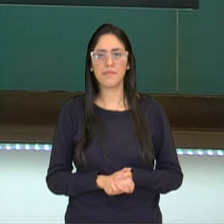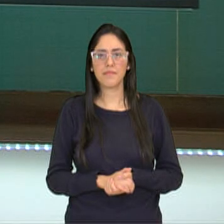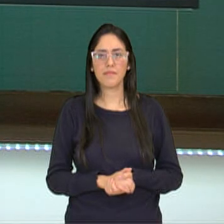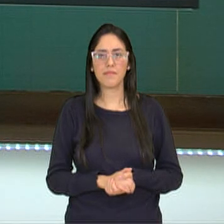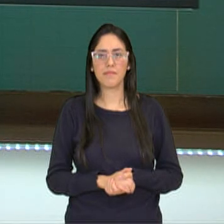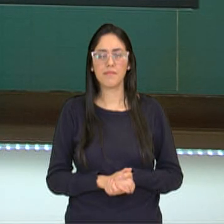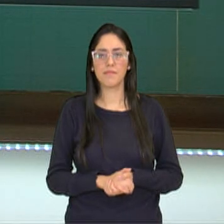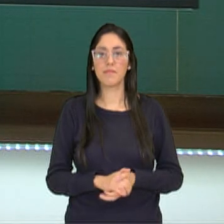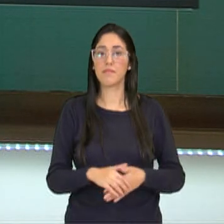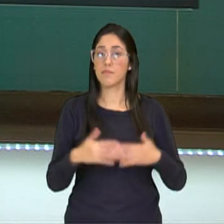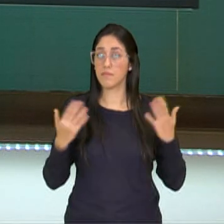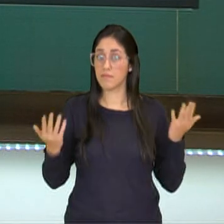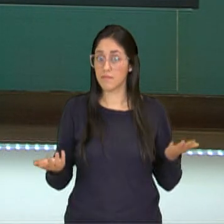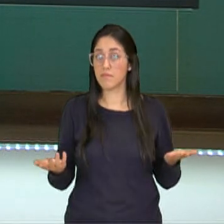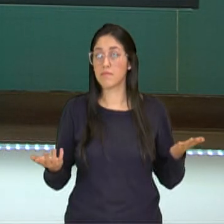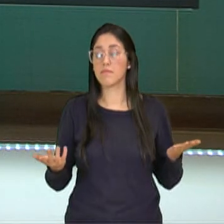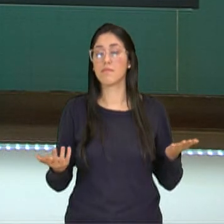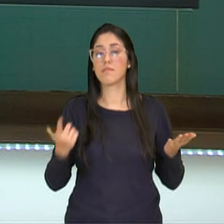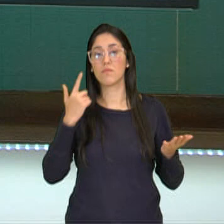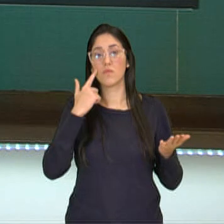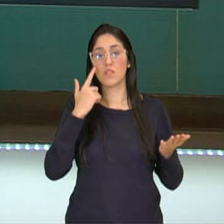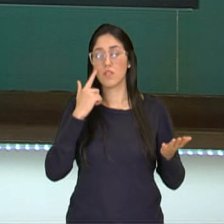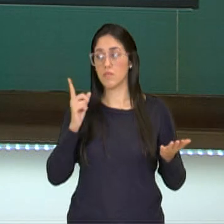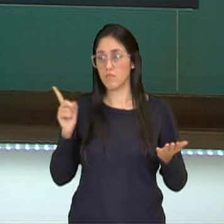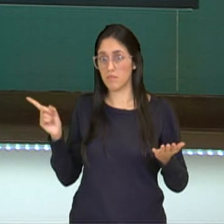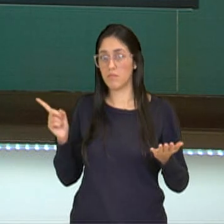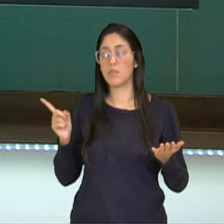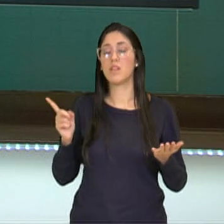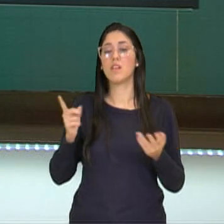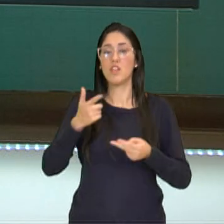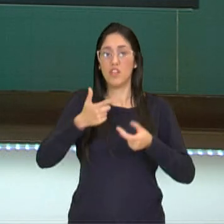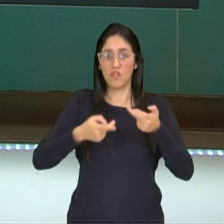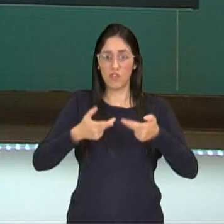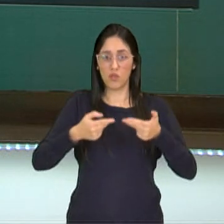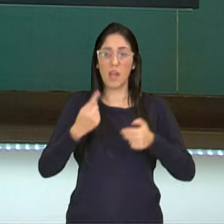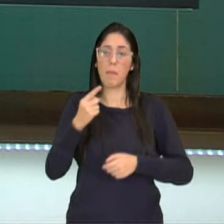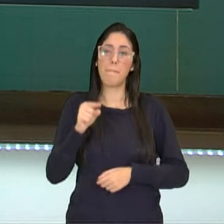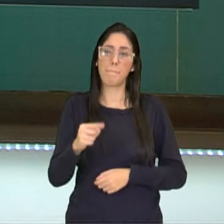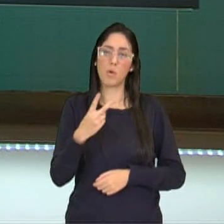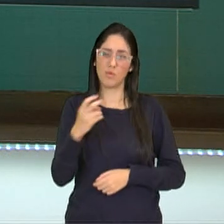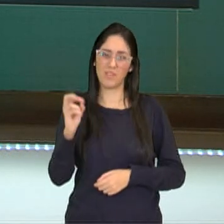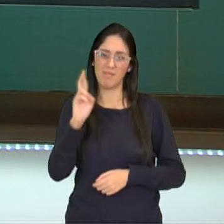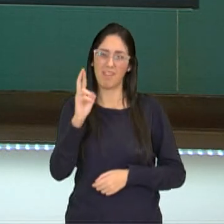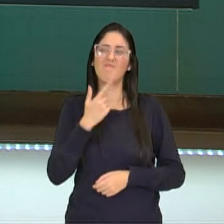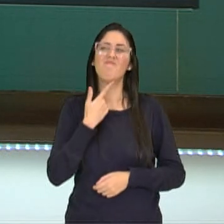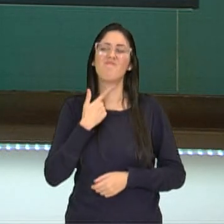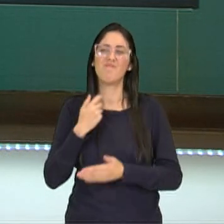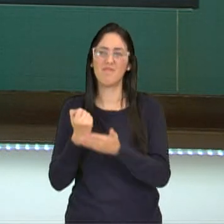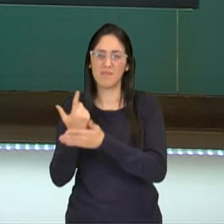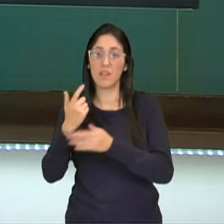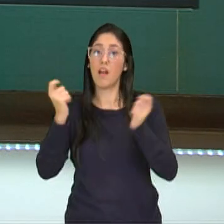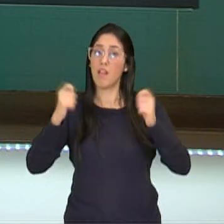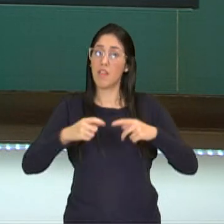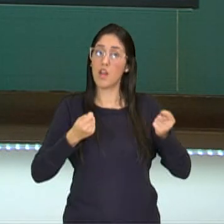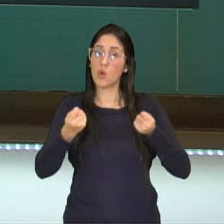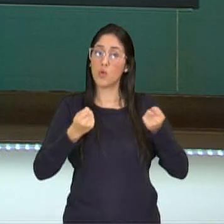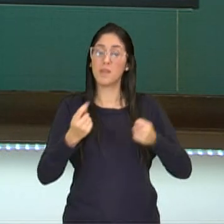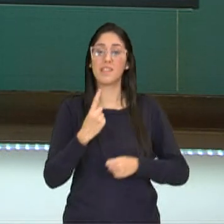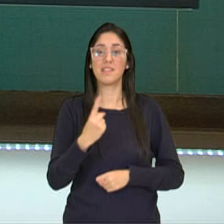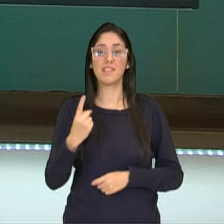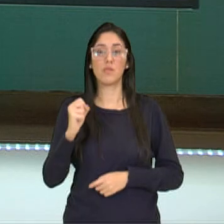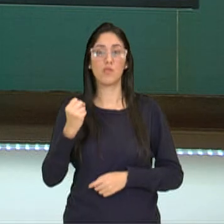Ou seja, pessoal, ele tem um videogame de 1.200 que ele precisa de comprar. Ele está conseguindo economizar